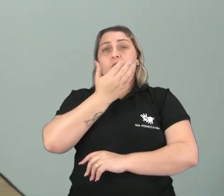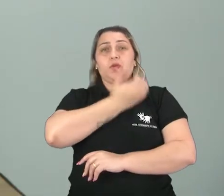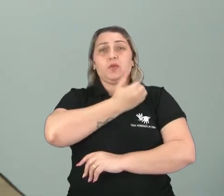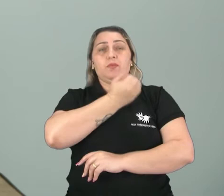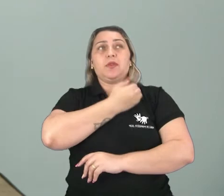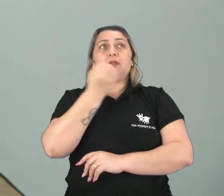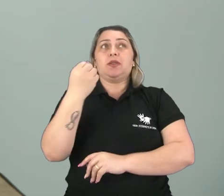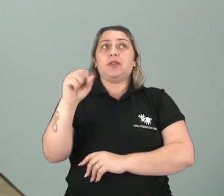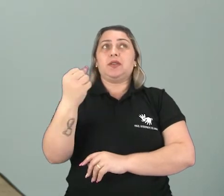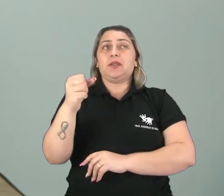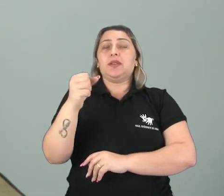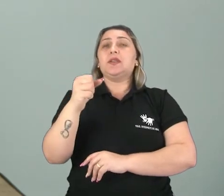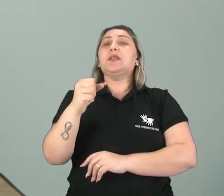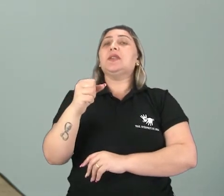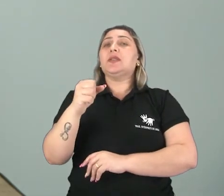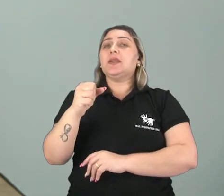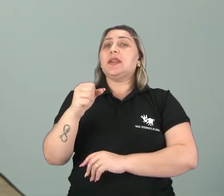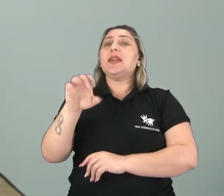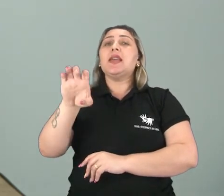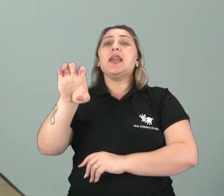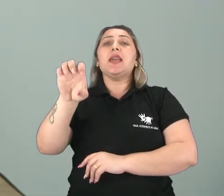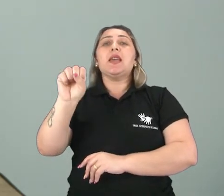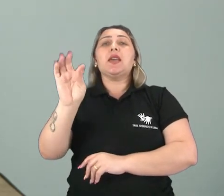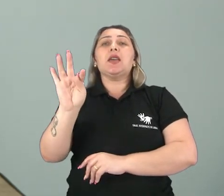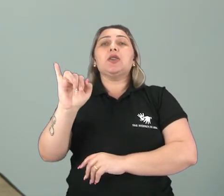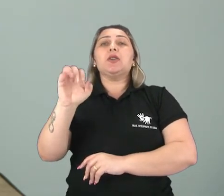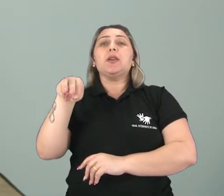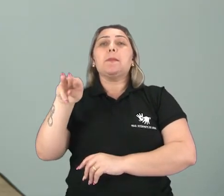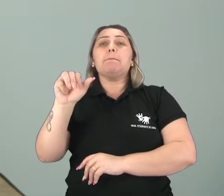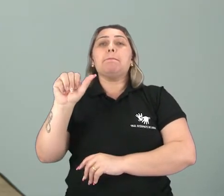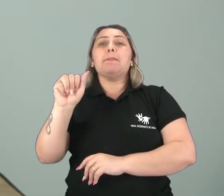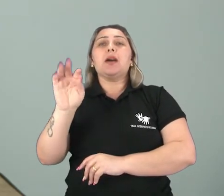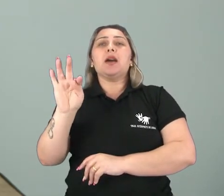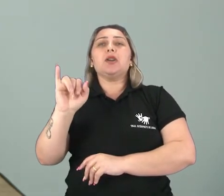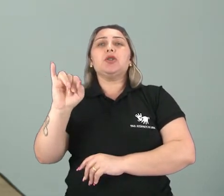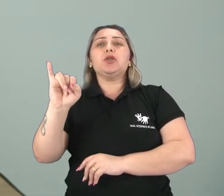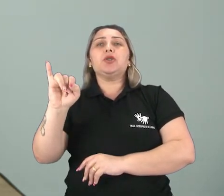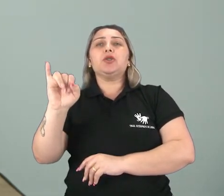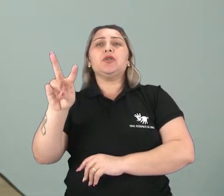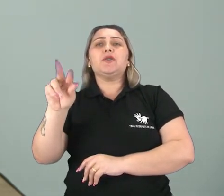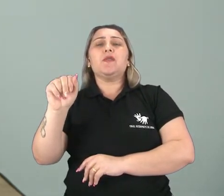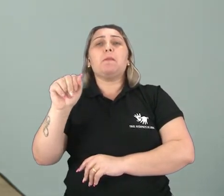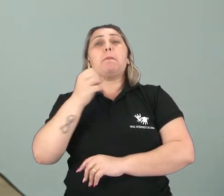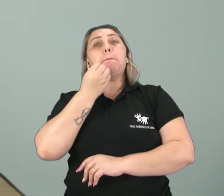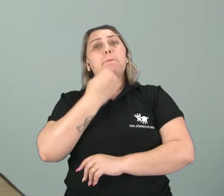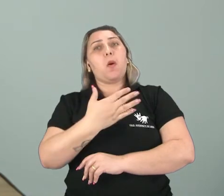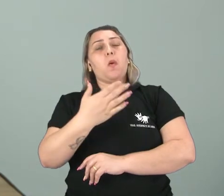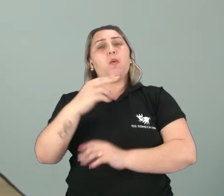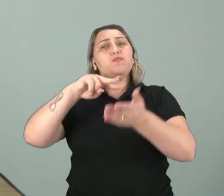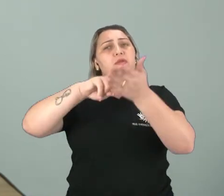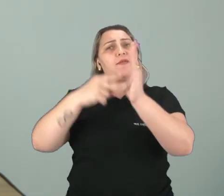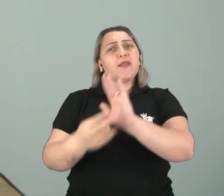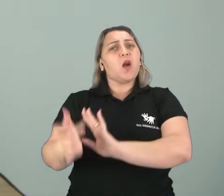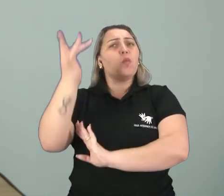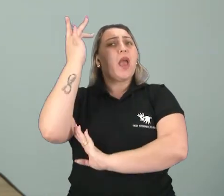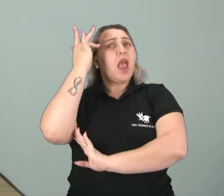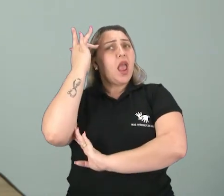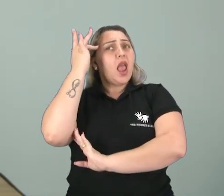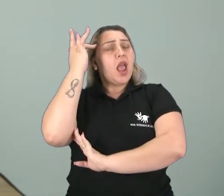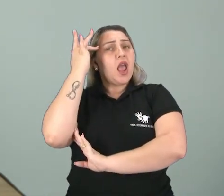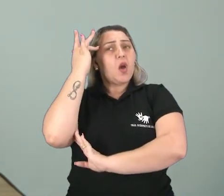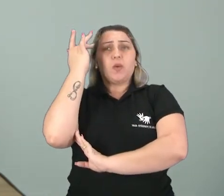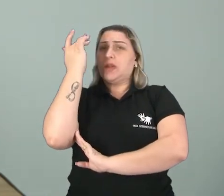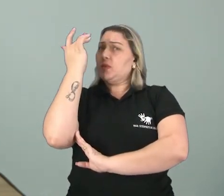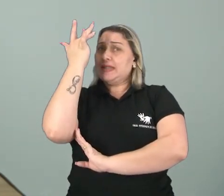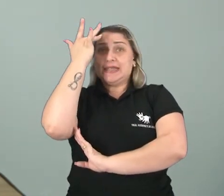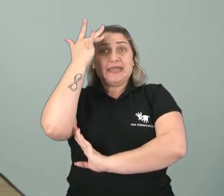número 8, se chama estimativa. Professor, e o que é estimativa? Bom, estimativa é quando nós